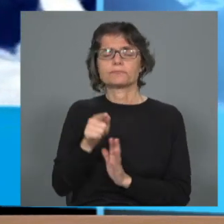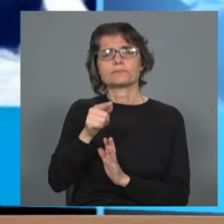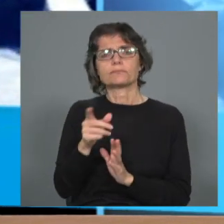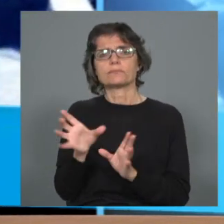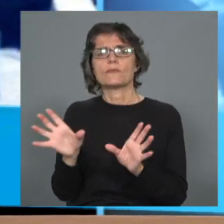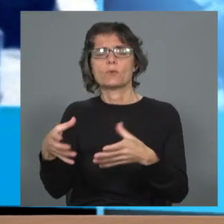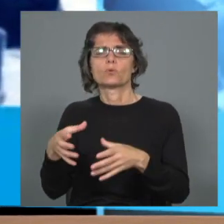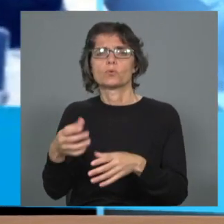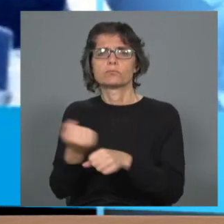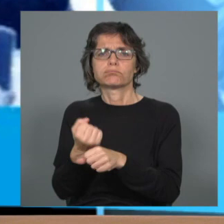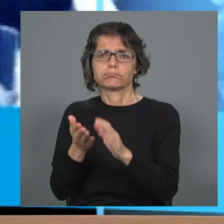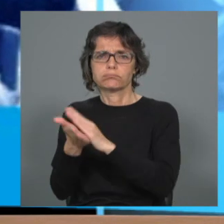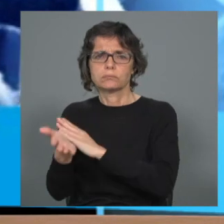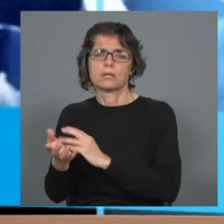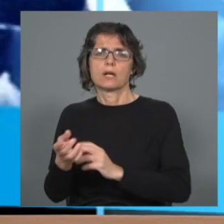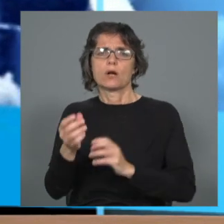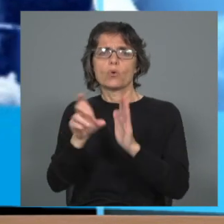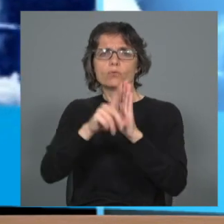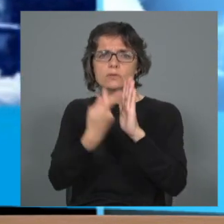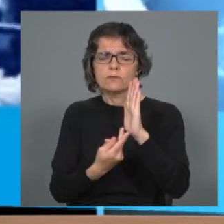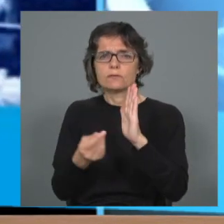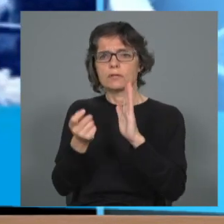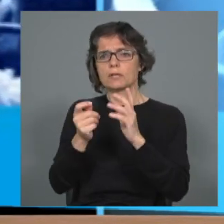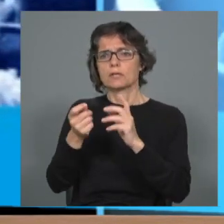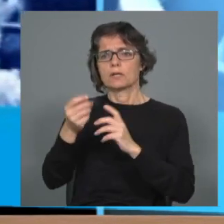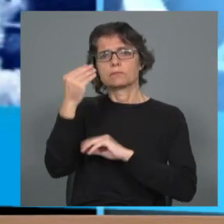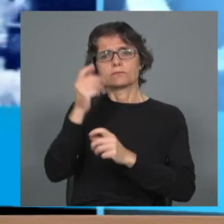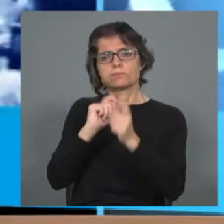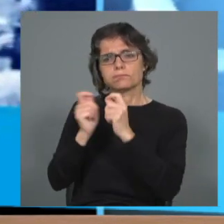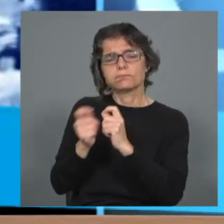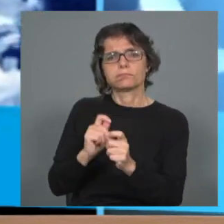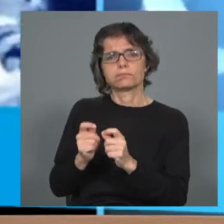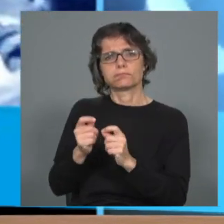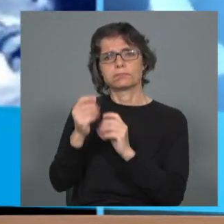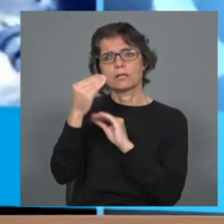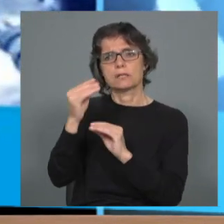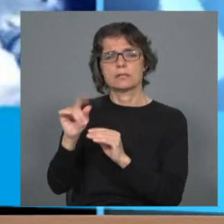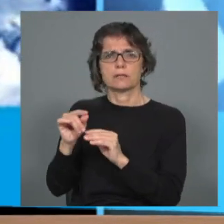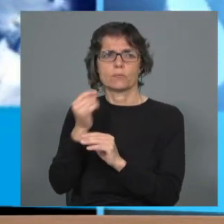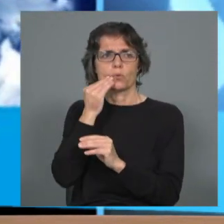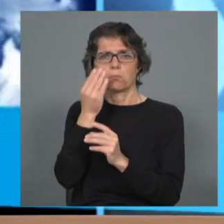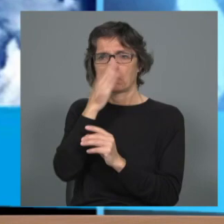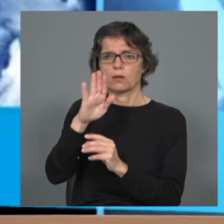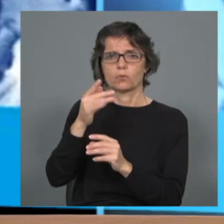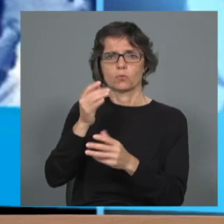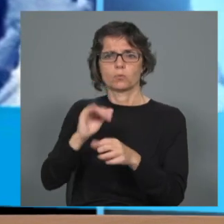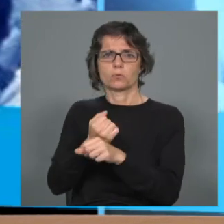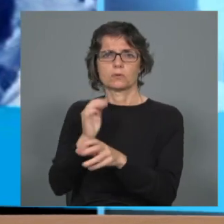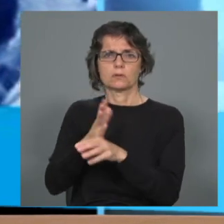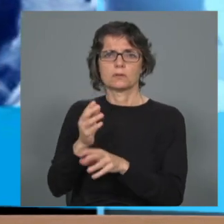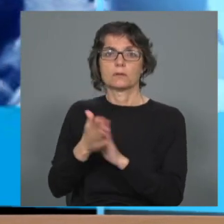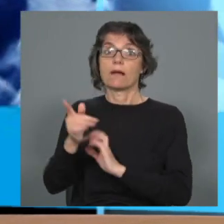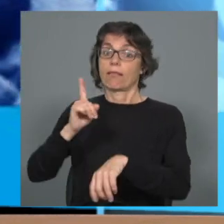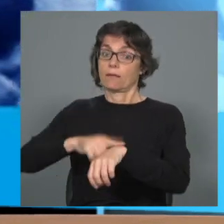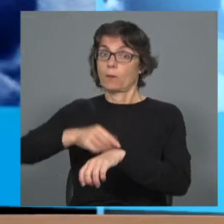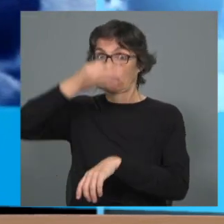dá formação para o emprego, ensina a ir a uma entrevista, ensina mais qualquer coisinha, provavelmente ensina a chegar a horas